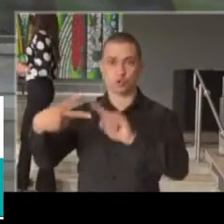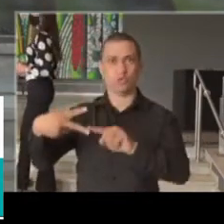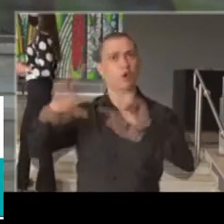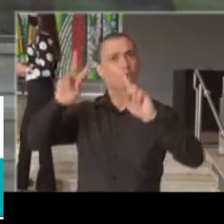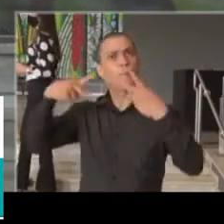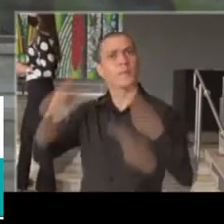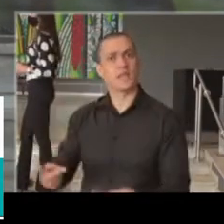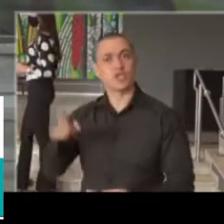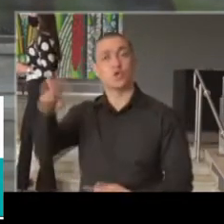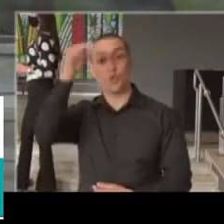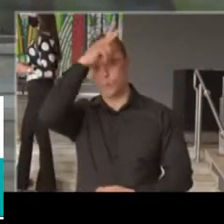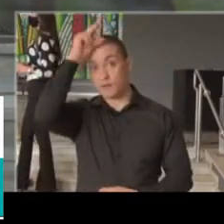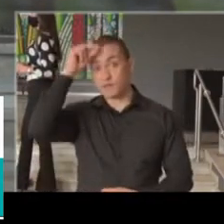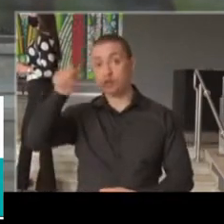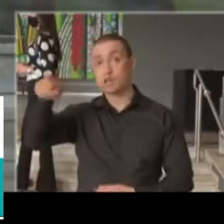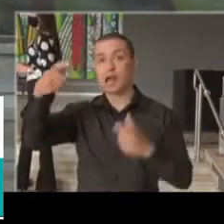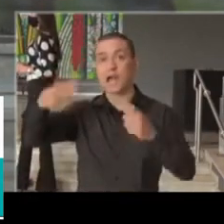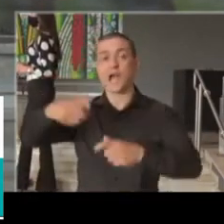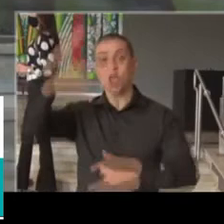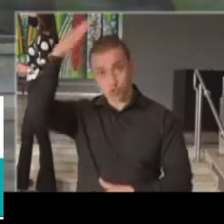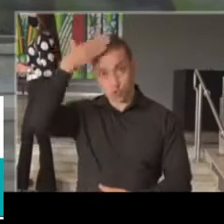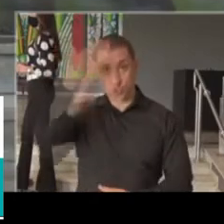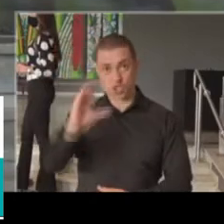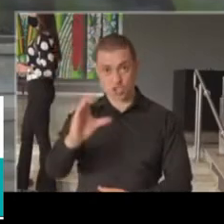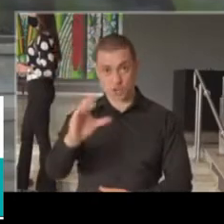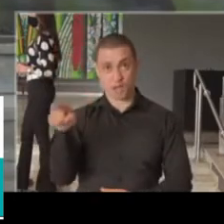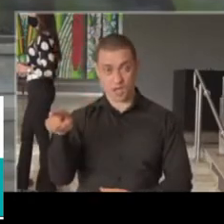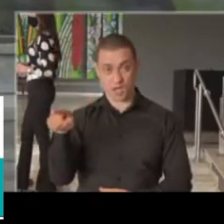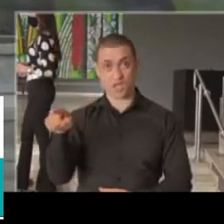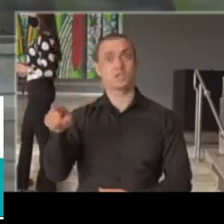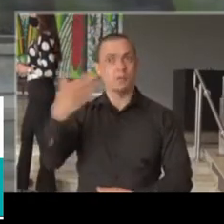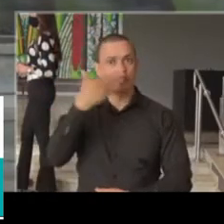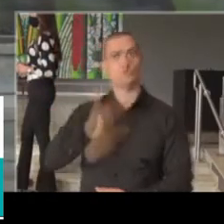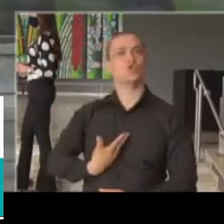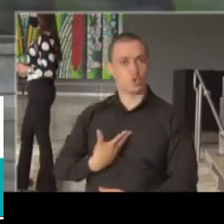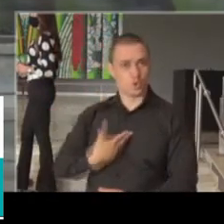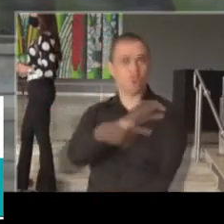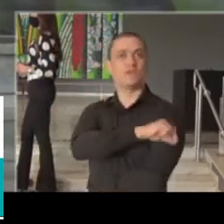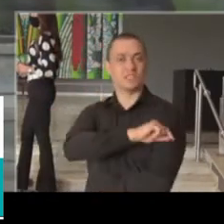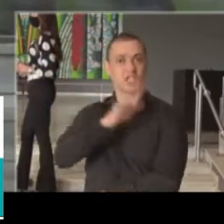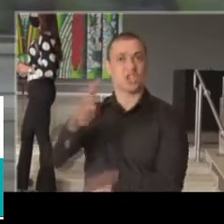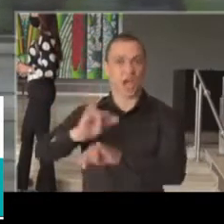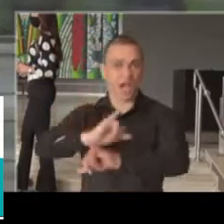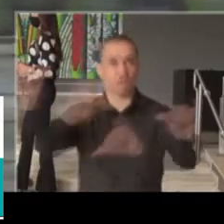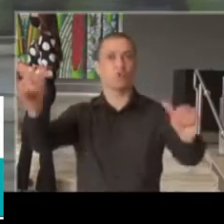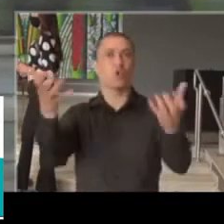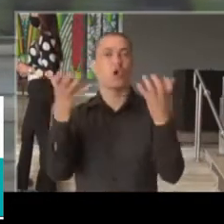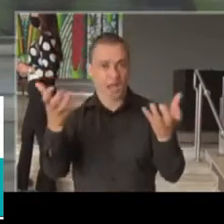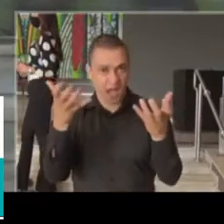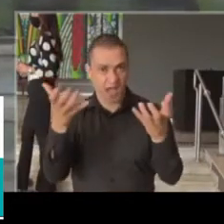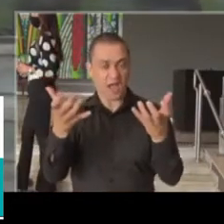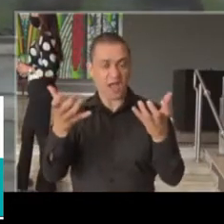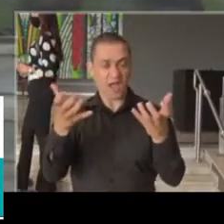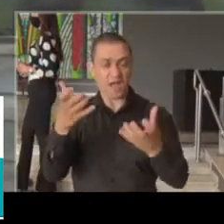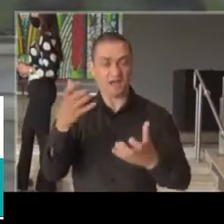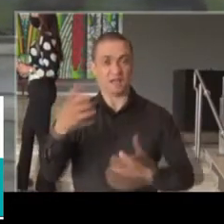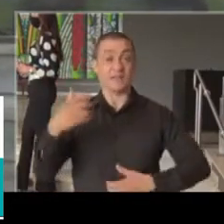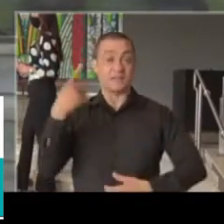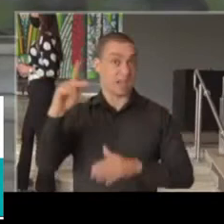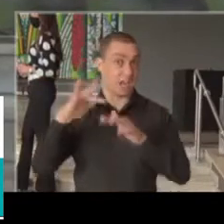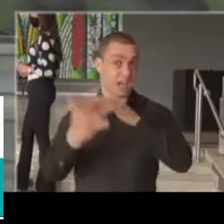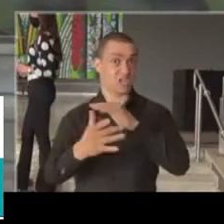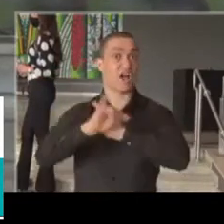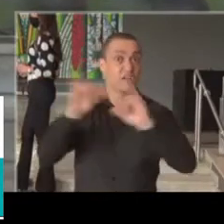homenageando o prefeito de Curitiba, que solicitou e já anunciou, inclusive, nas suas redes,